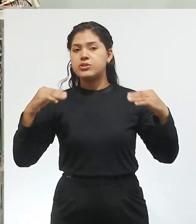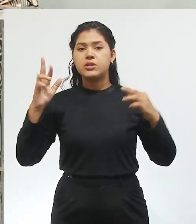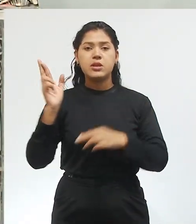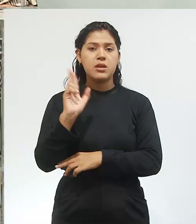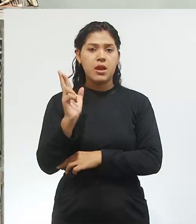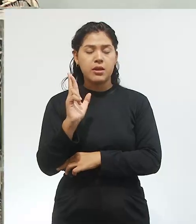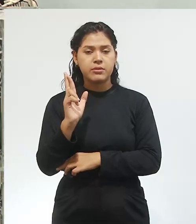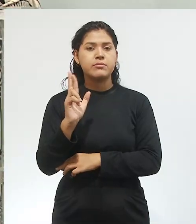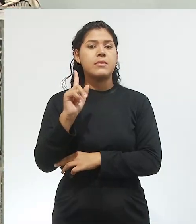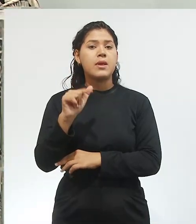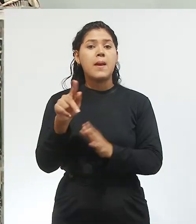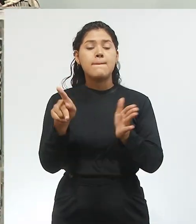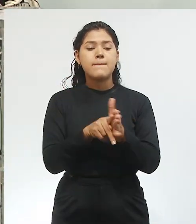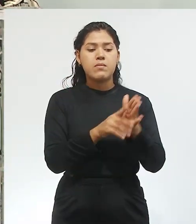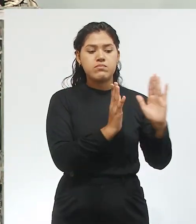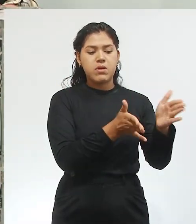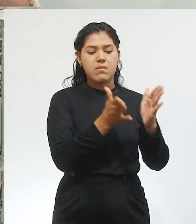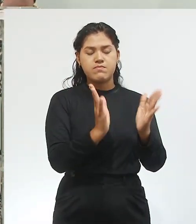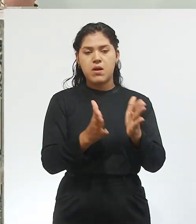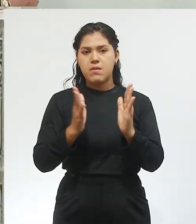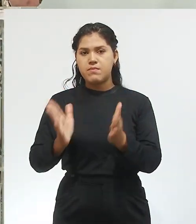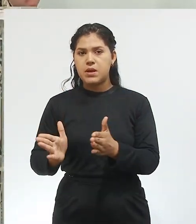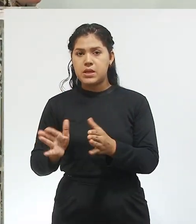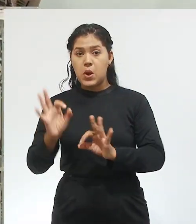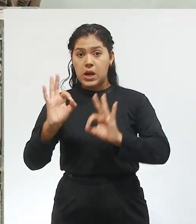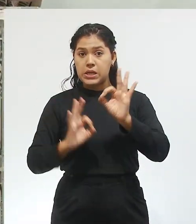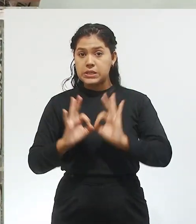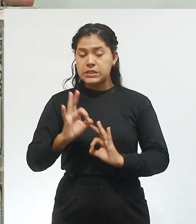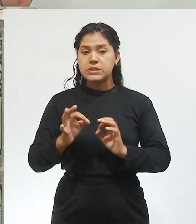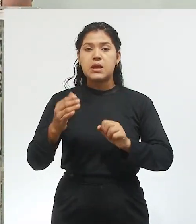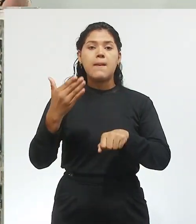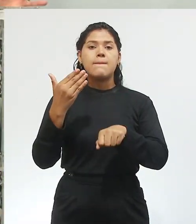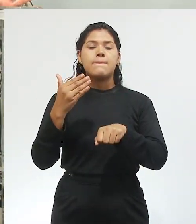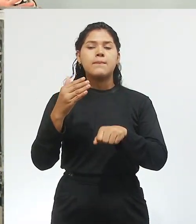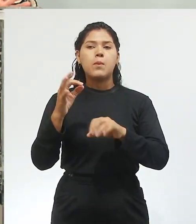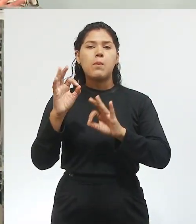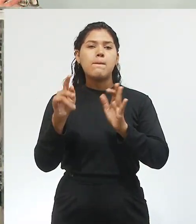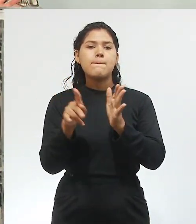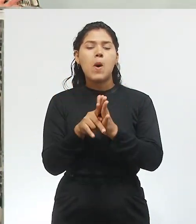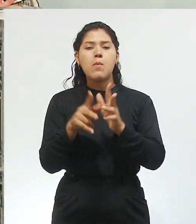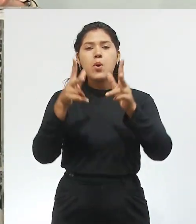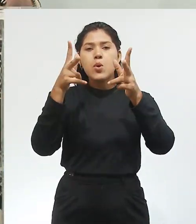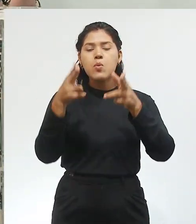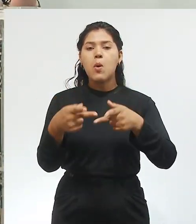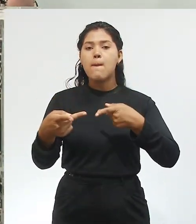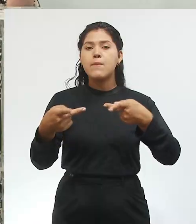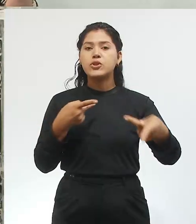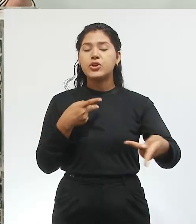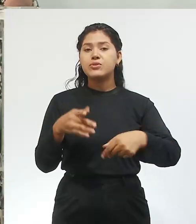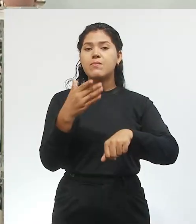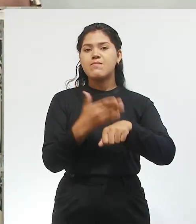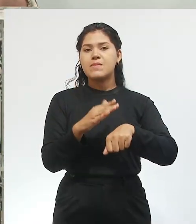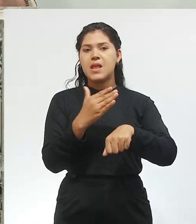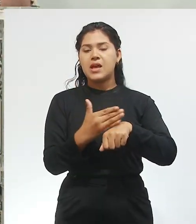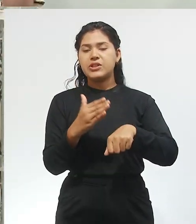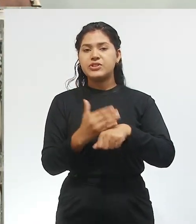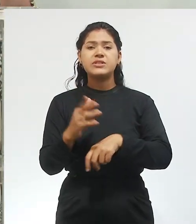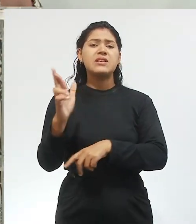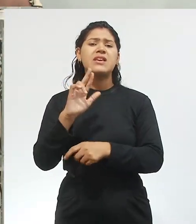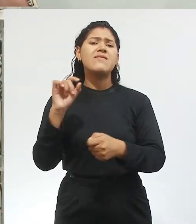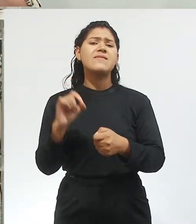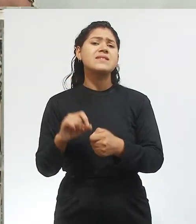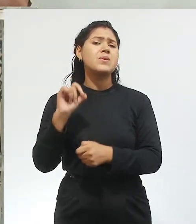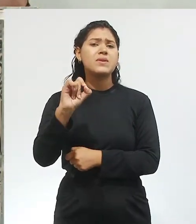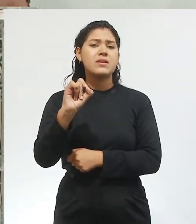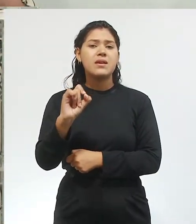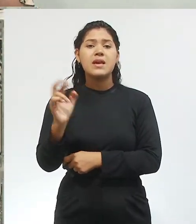do plano, né? Então, basicamente a gente gerar um plano de ação, né, para saber quem que vai fazer o quê,